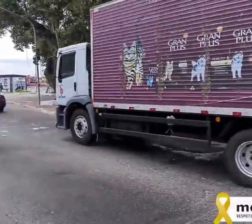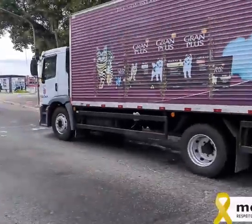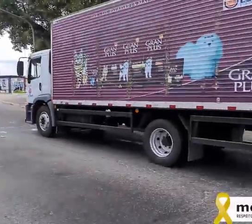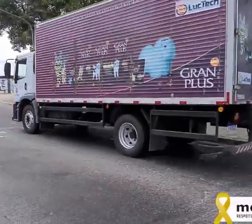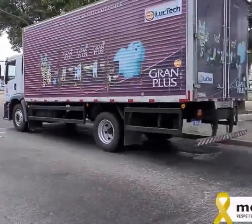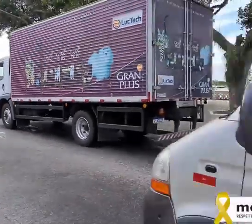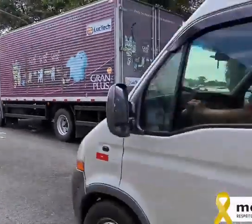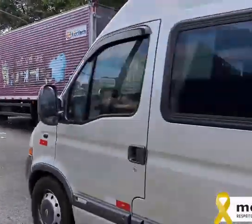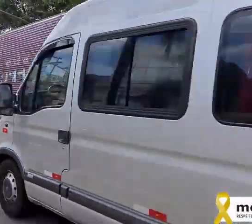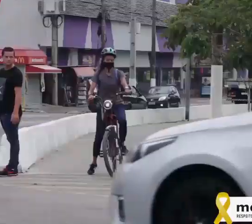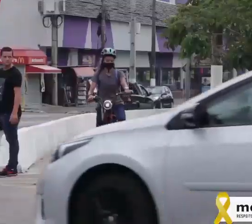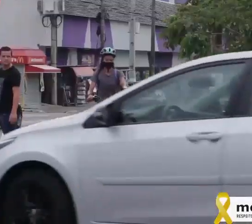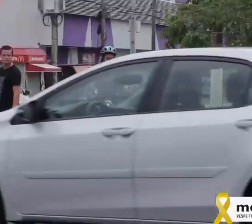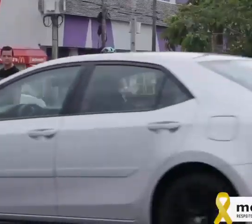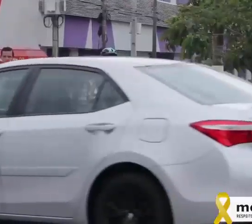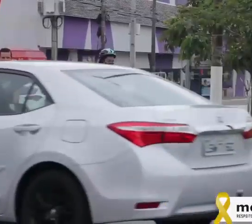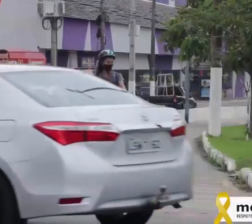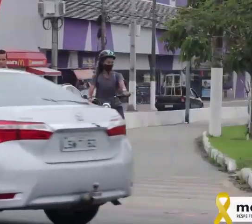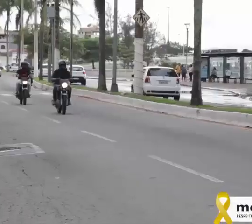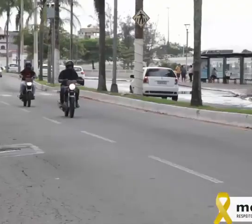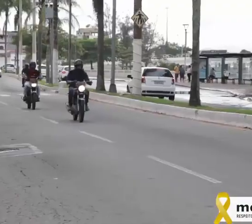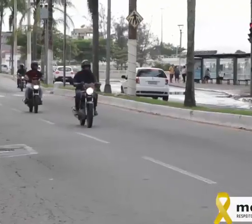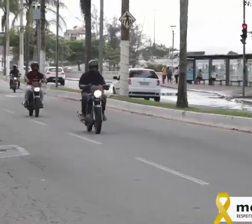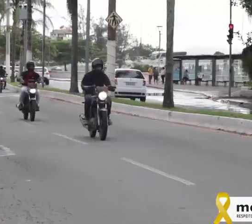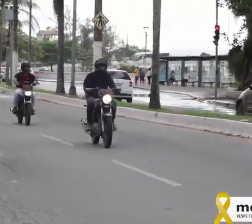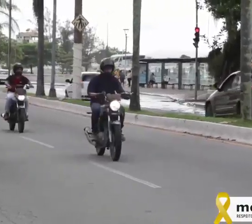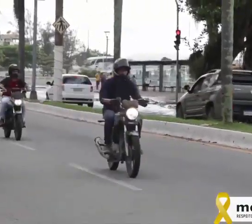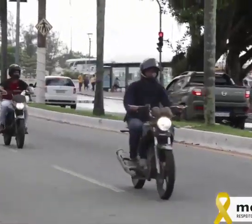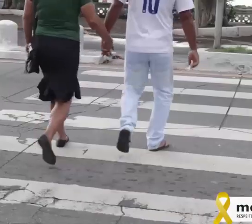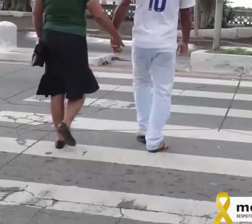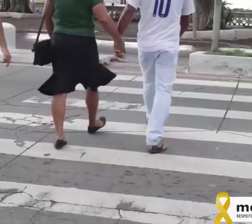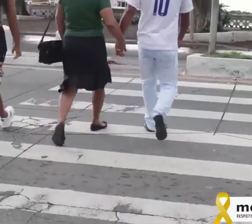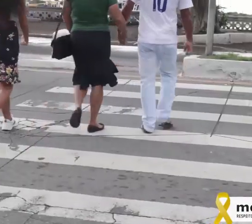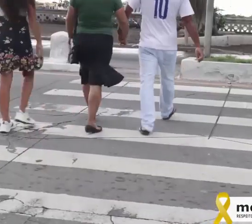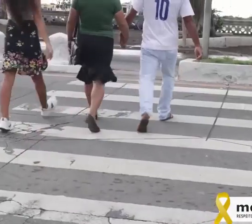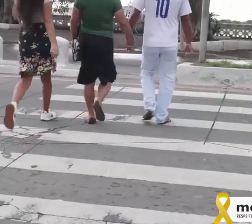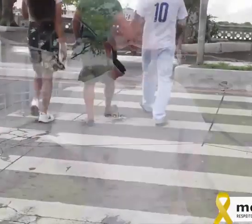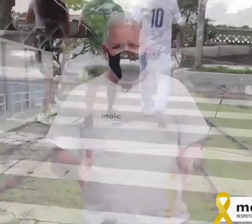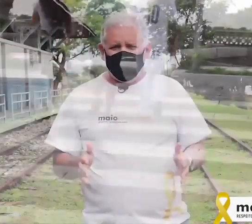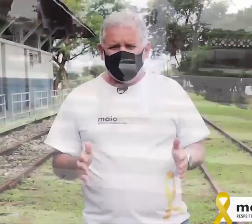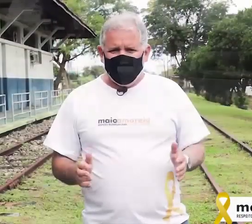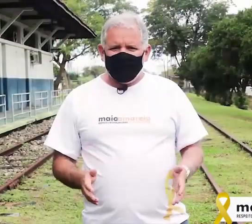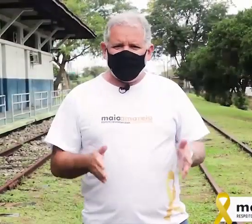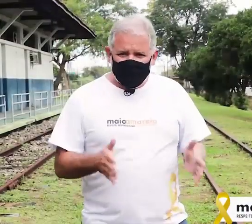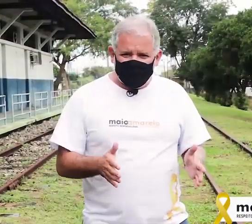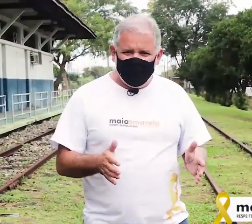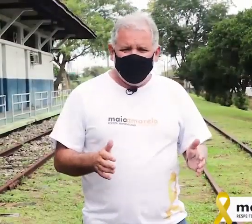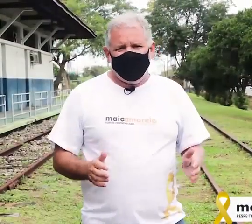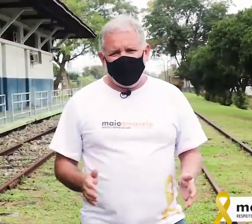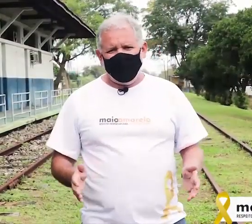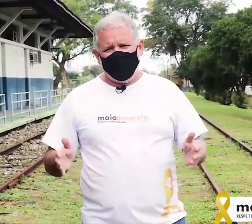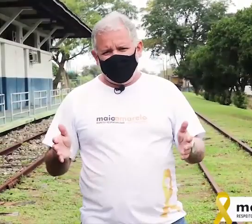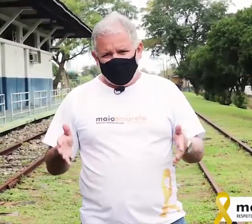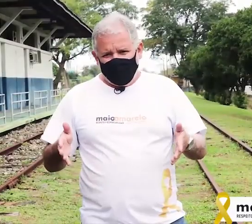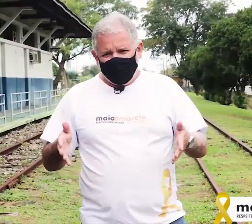caminhão, de carros, de bicicleta, de motocicleta e também pedestres e usuários. Só assim